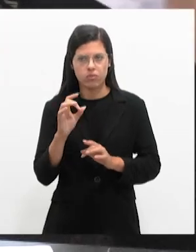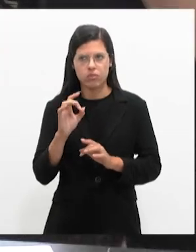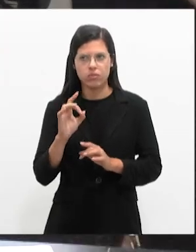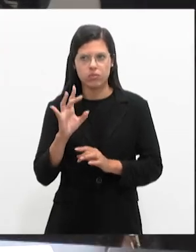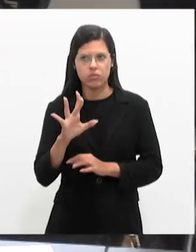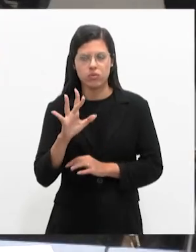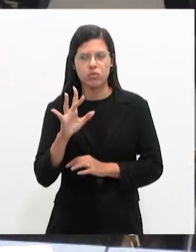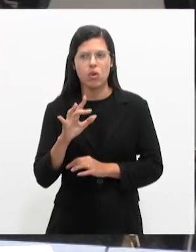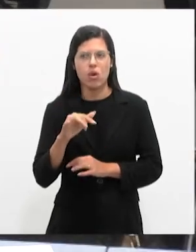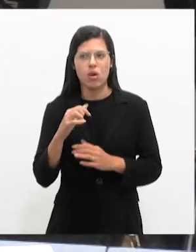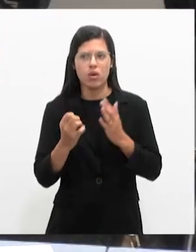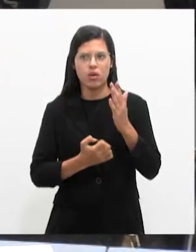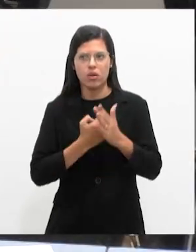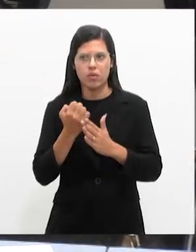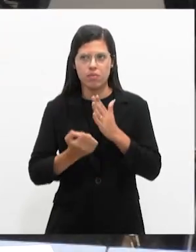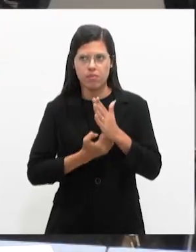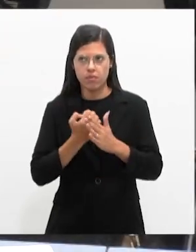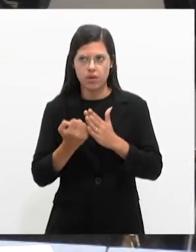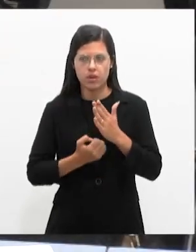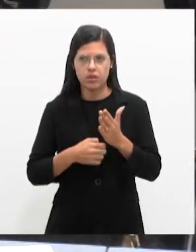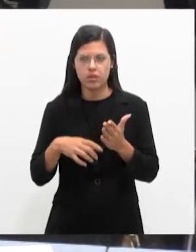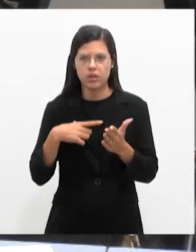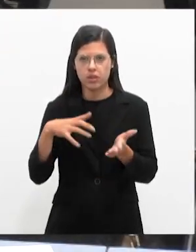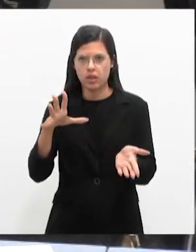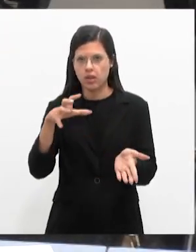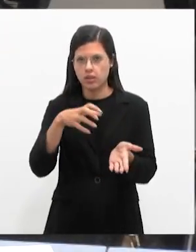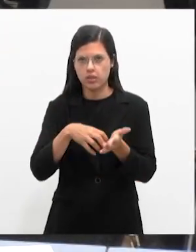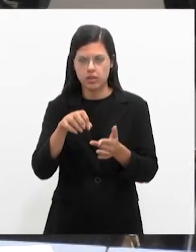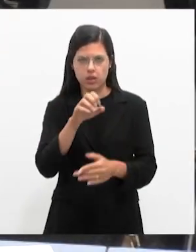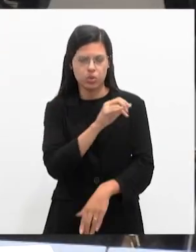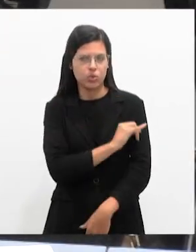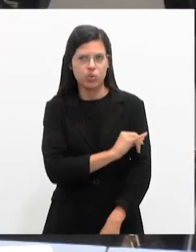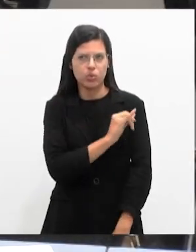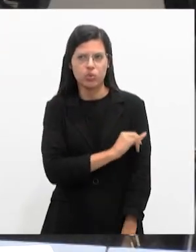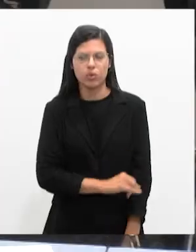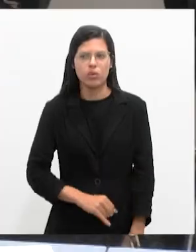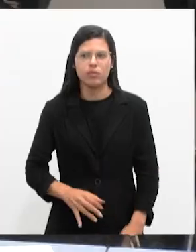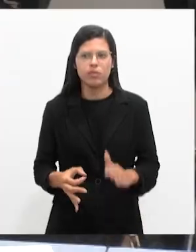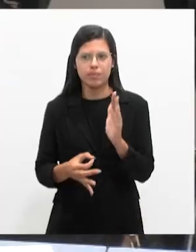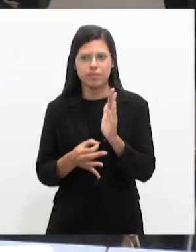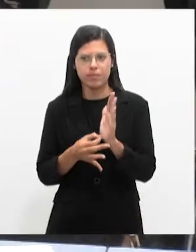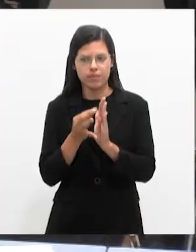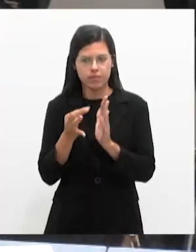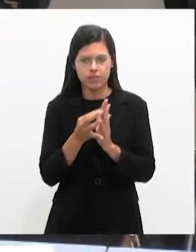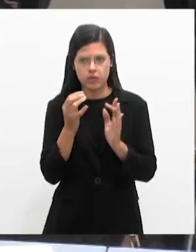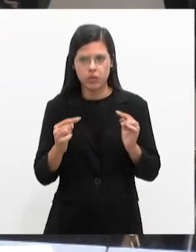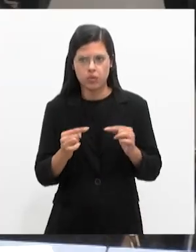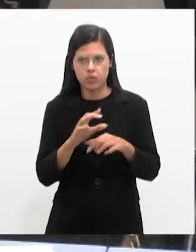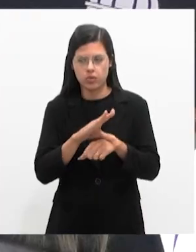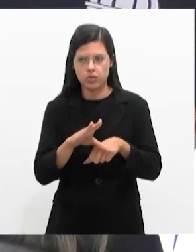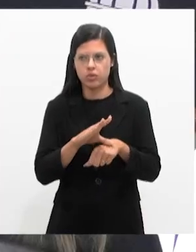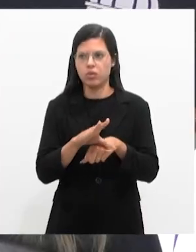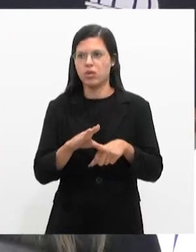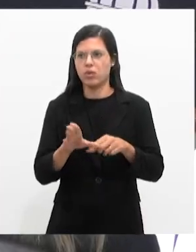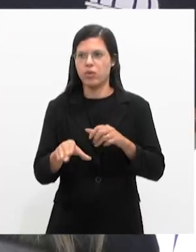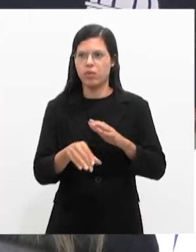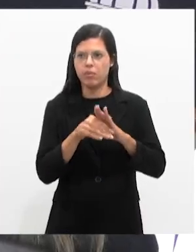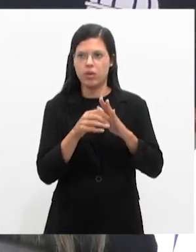do porte ou natureza jurídica. Perfeito. Então, parecer constitucionalidade com emendas. Muito bom o trabalho de salvar o